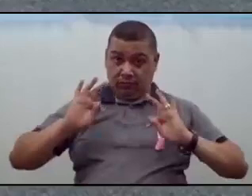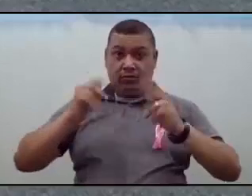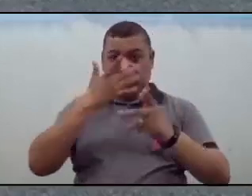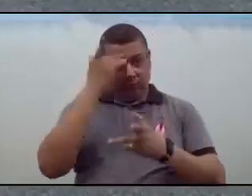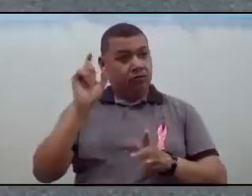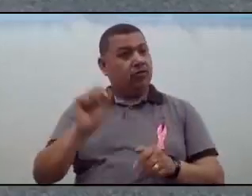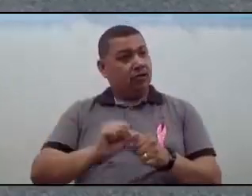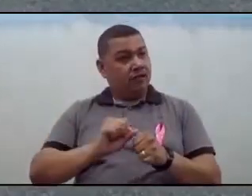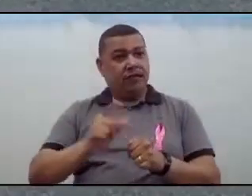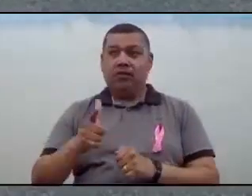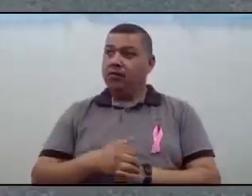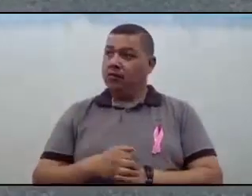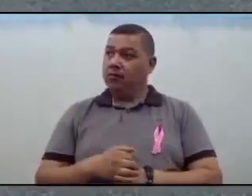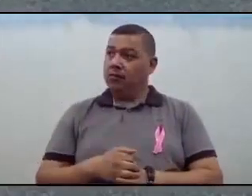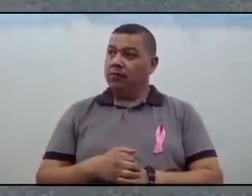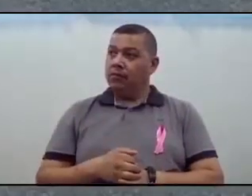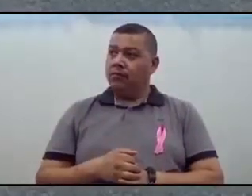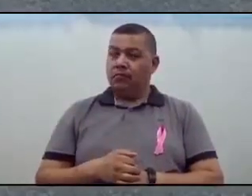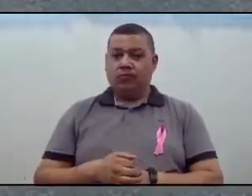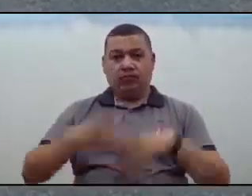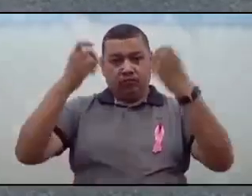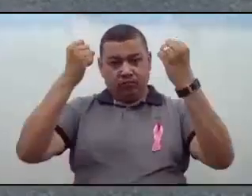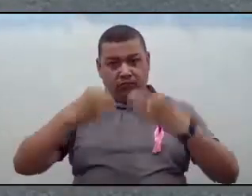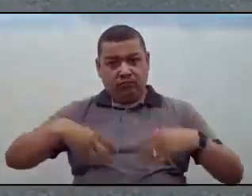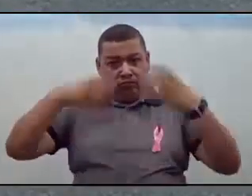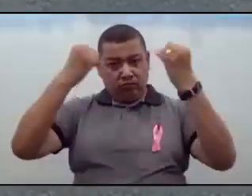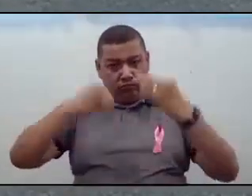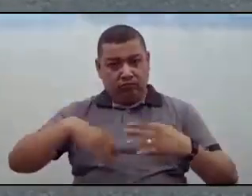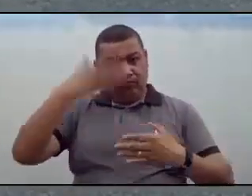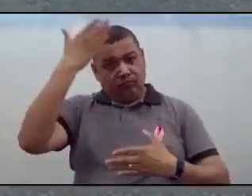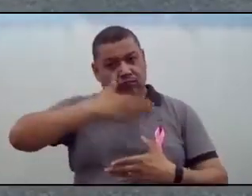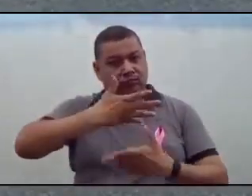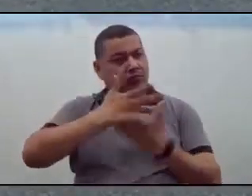fizeram ali seu depoimento e dizendo a importância desse centro.